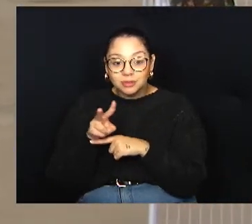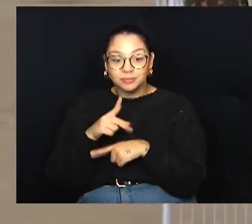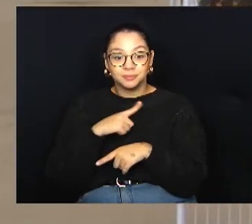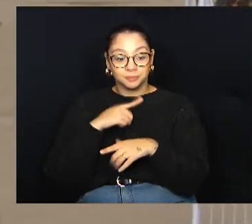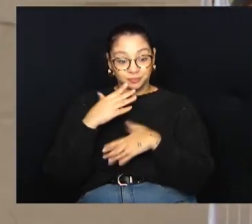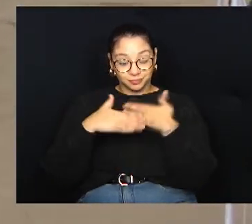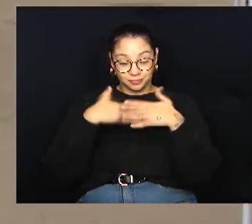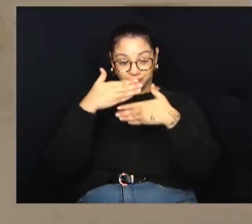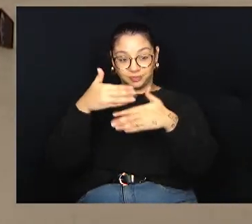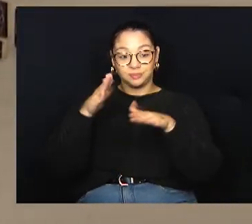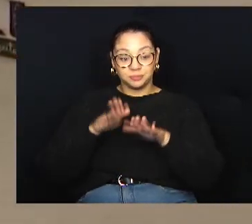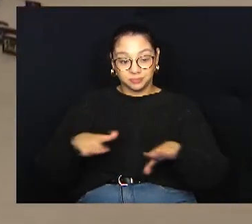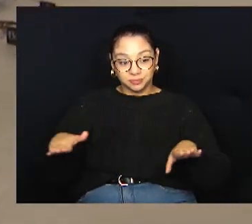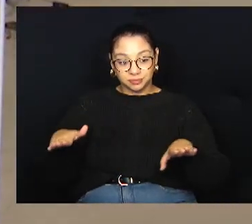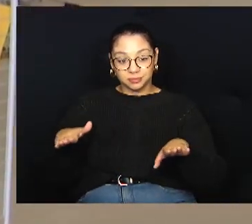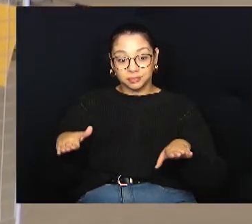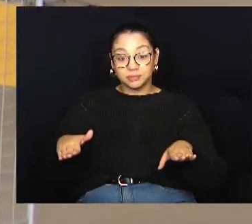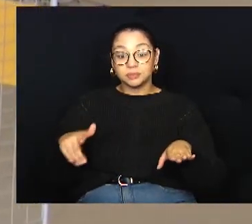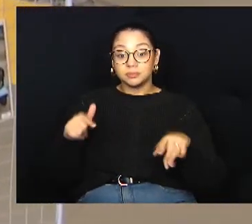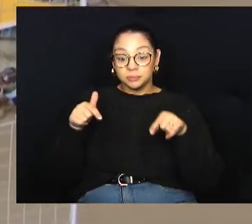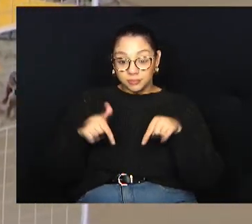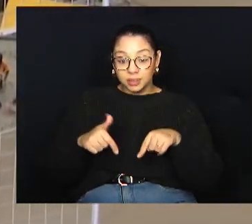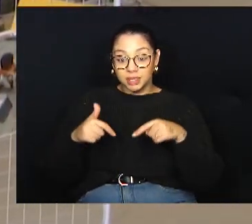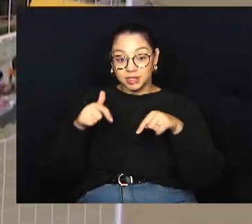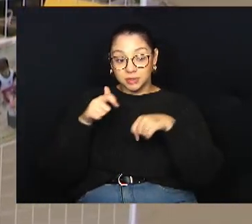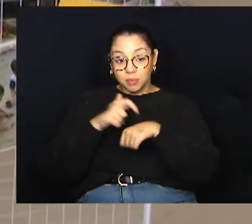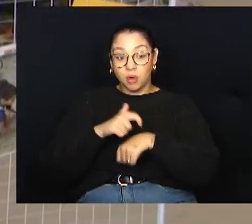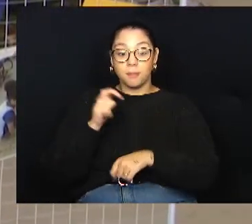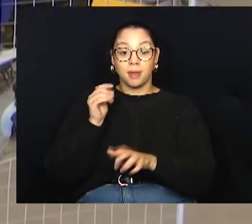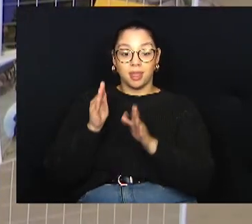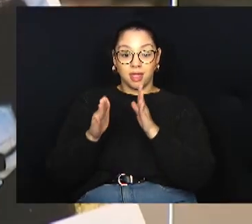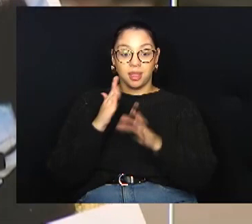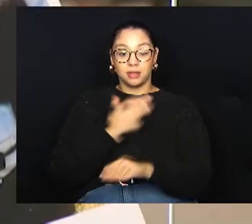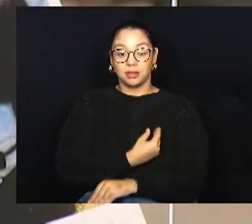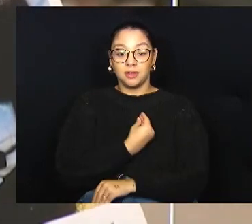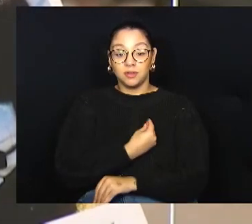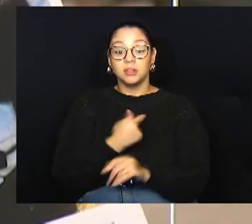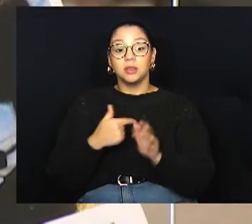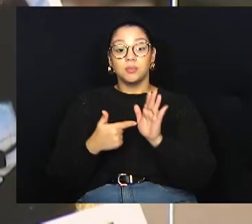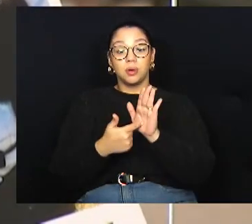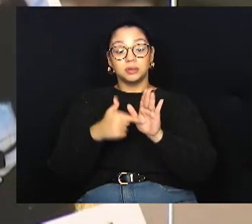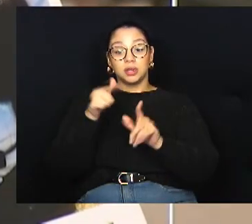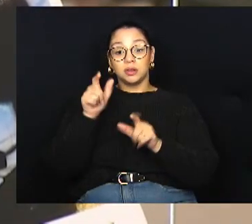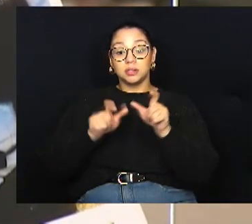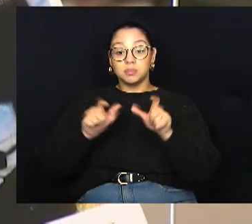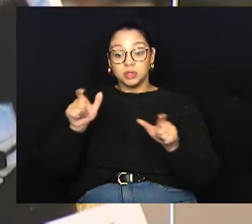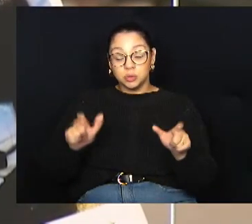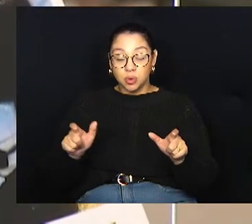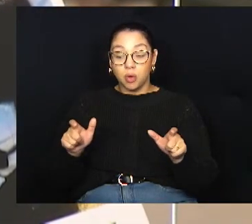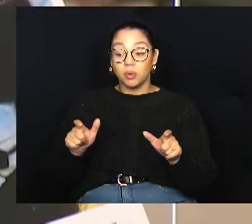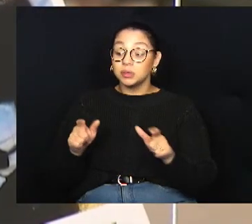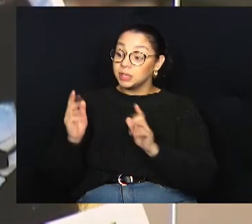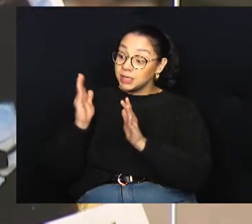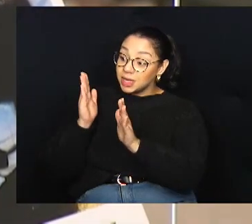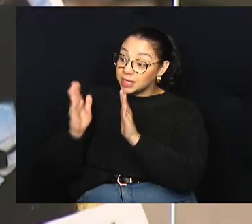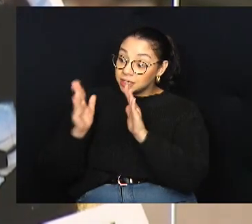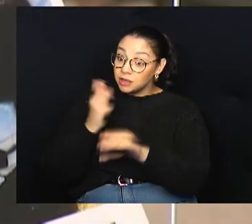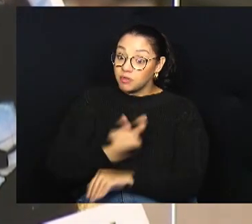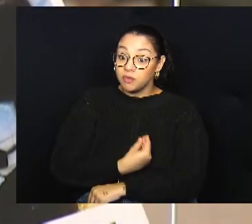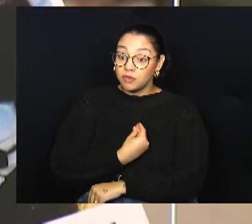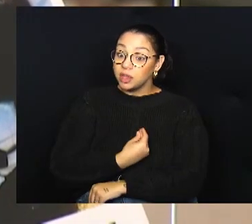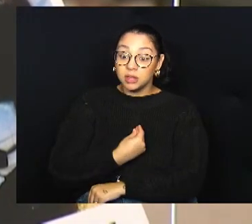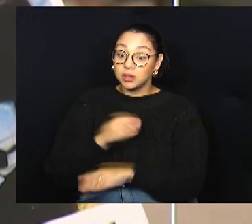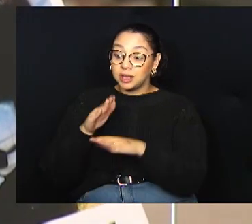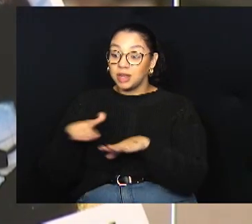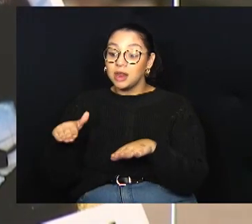das crianças nessa fase da vida e mostrando para as pessoas que nessa fase da vida as crianças não vão para a